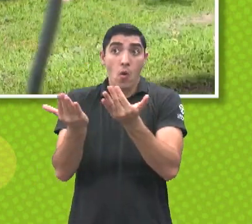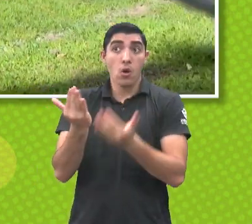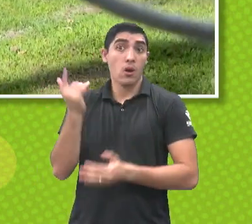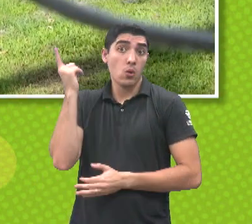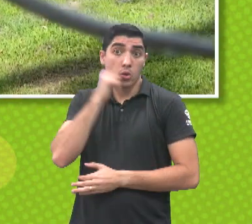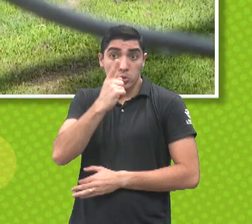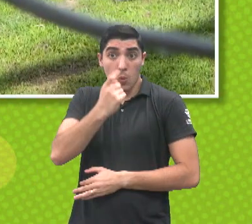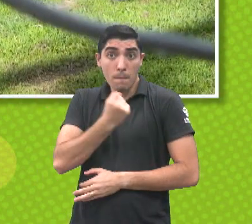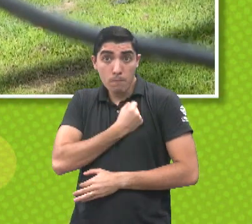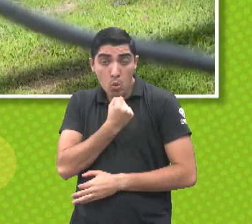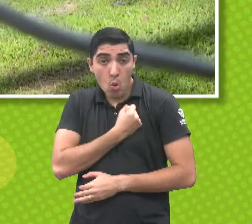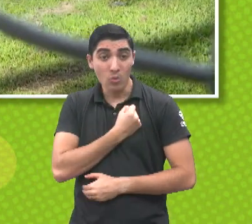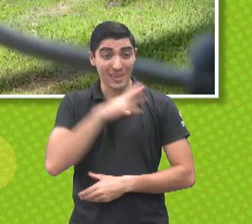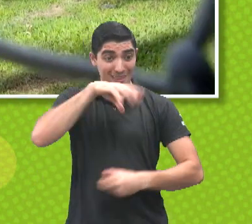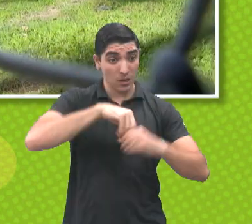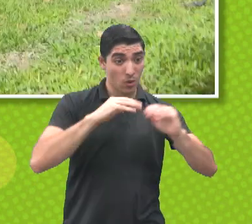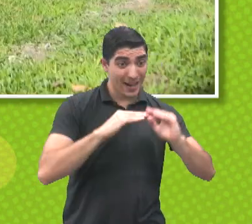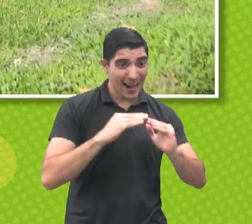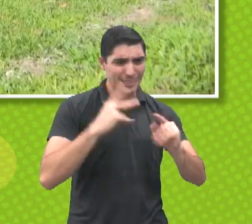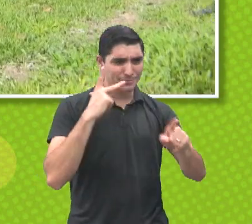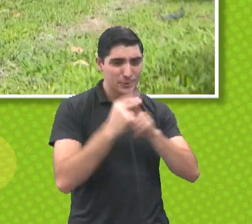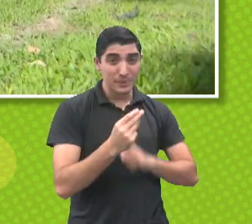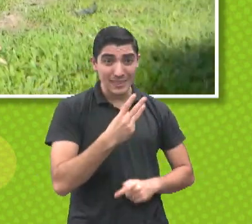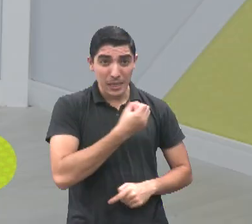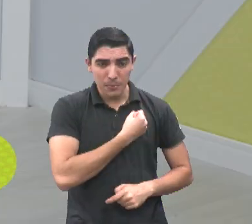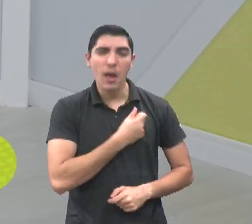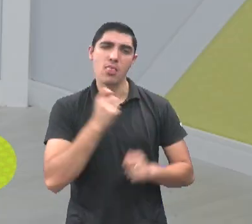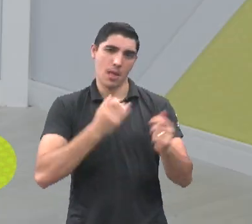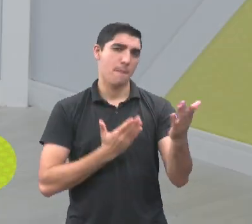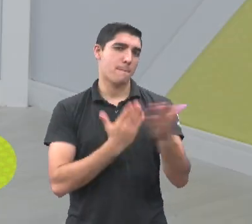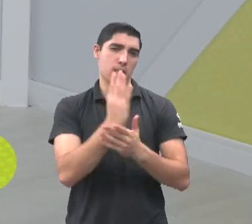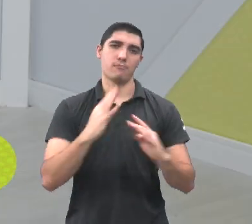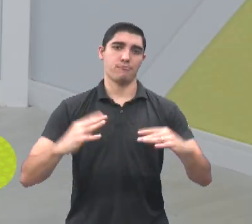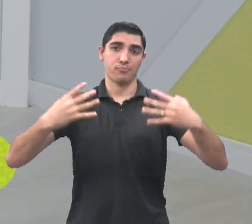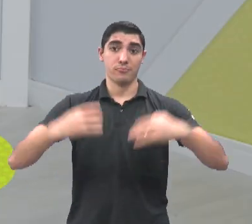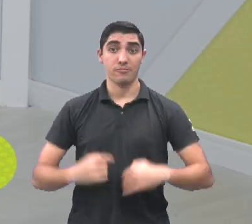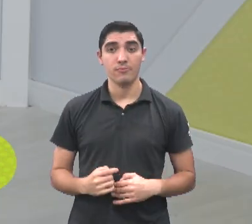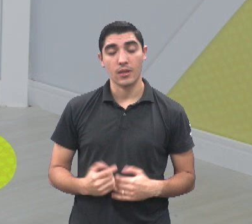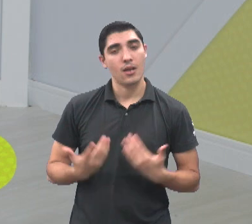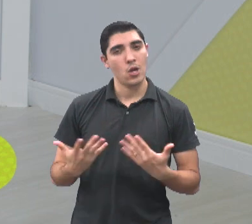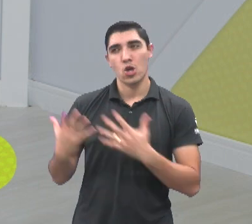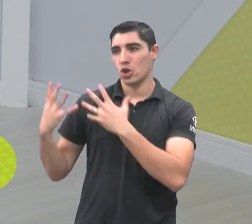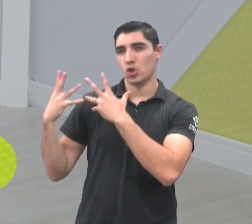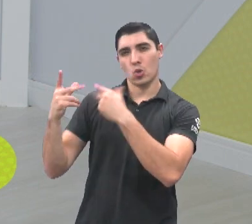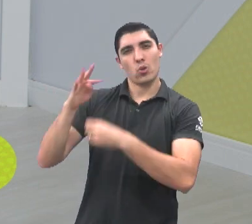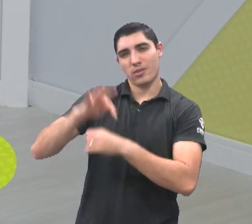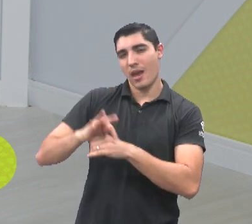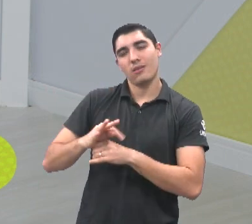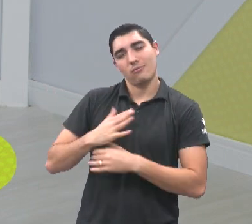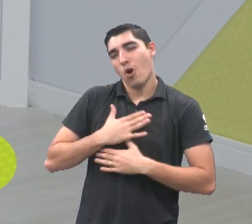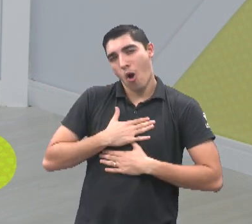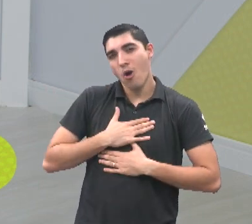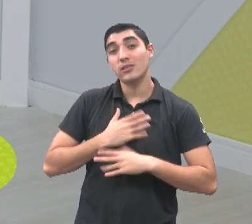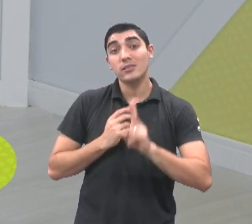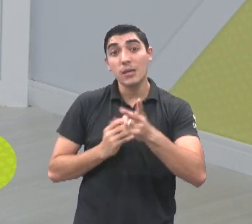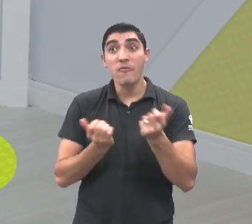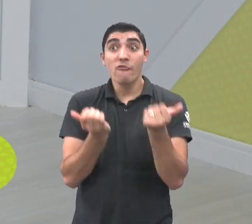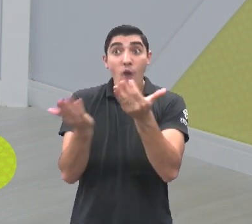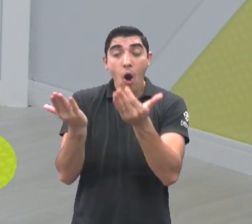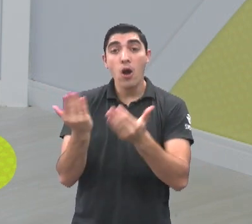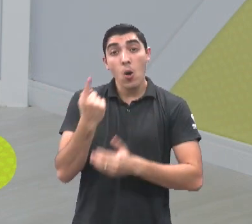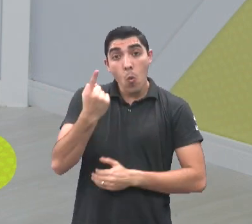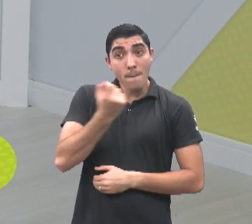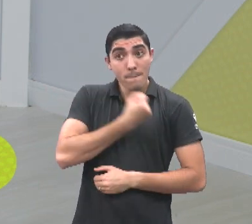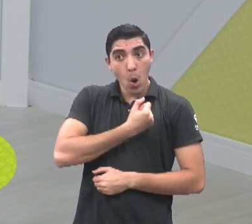pontuando fora, aí consegue a classificação. Essa é a matemática que todo técnico gosta, né? Vencer em casa, 3 pontos fora, 1 fora